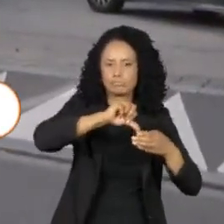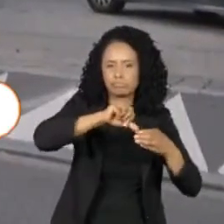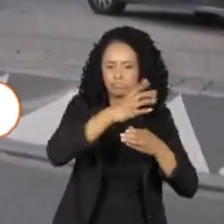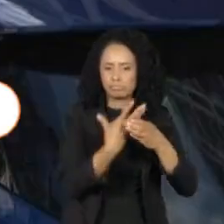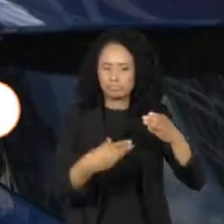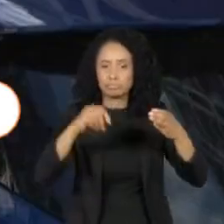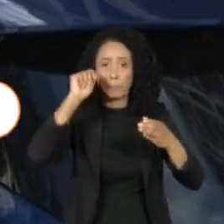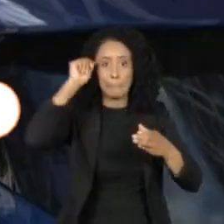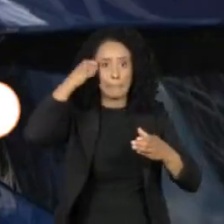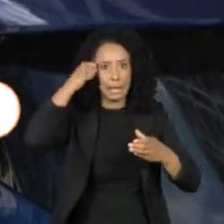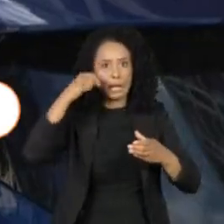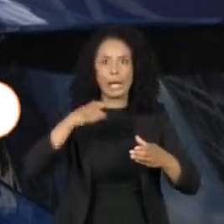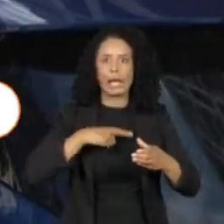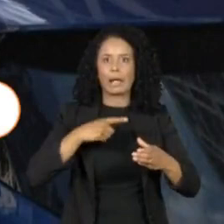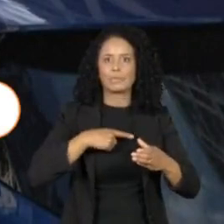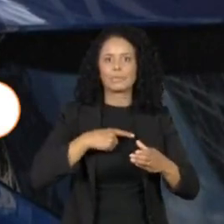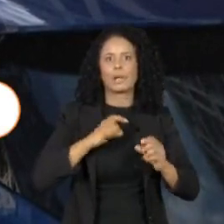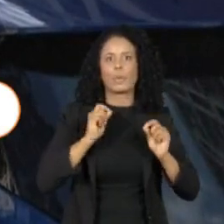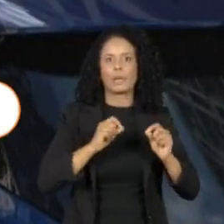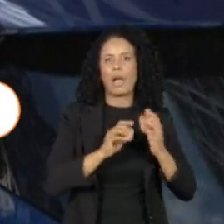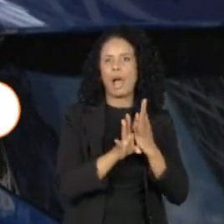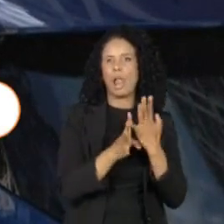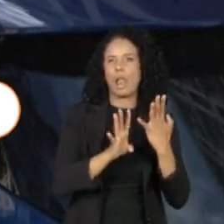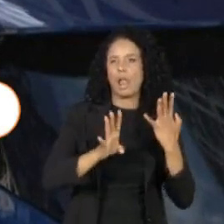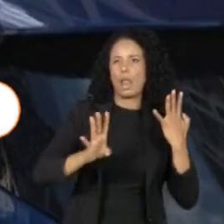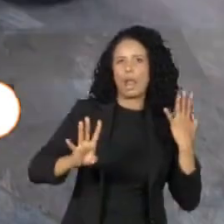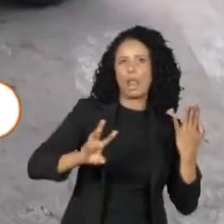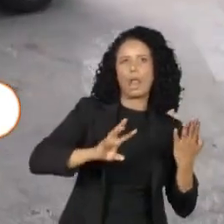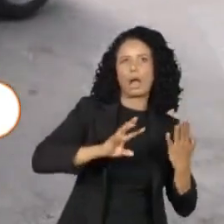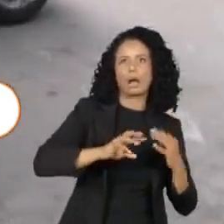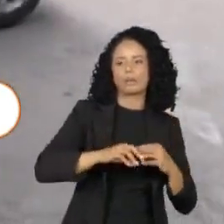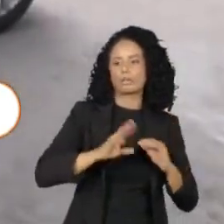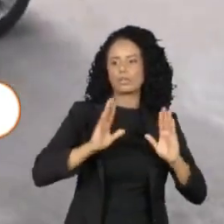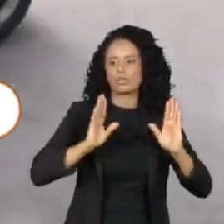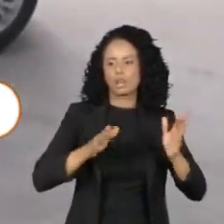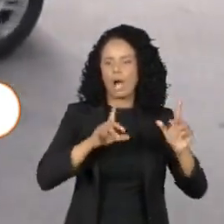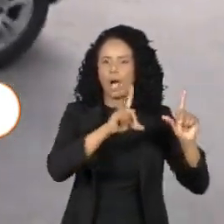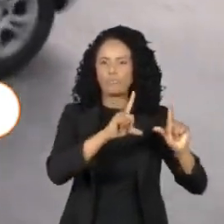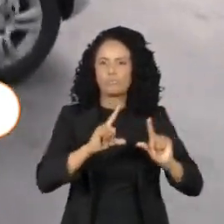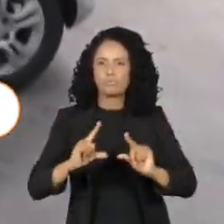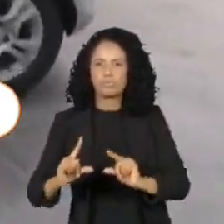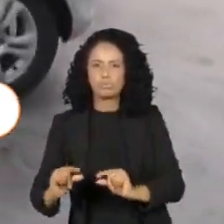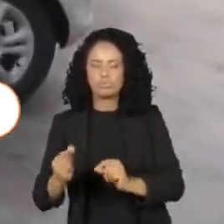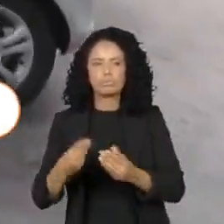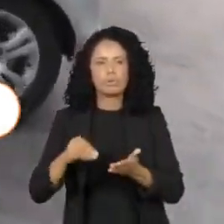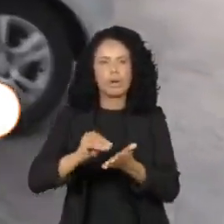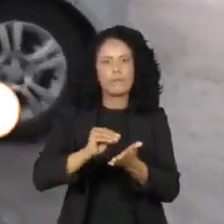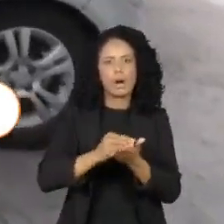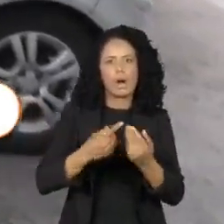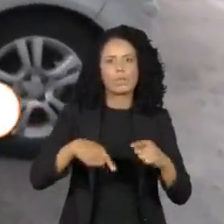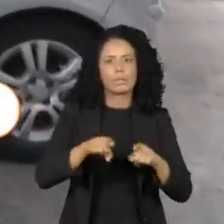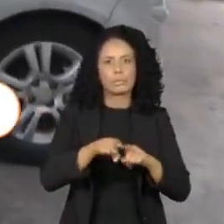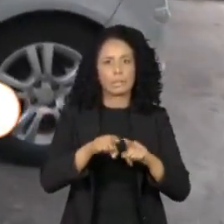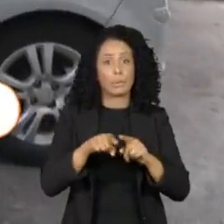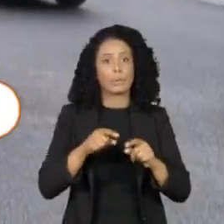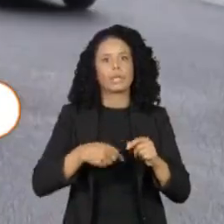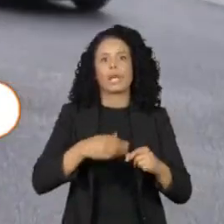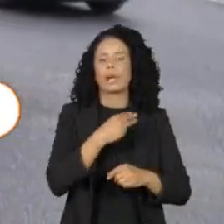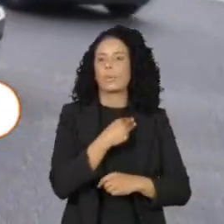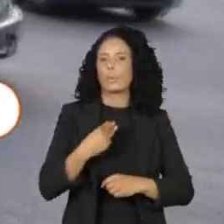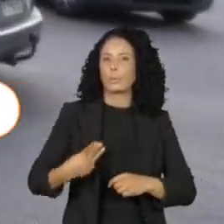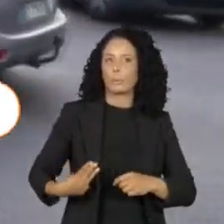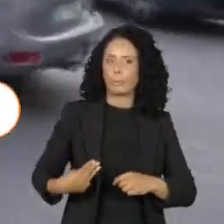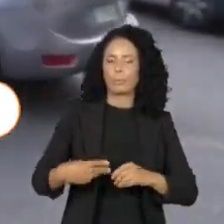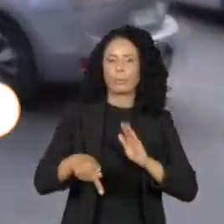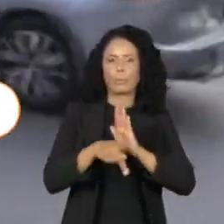de combustíveis do país com filas imensas e aumentou também a falta de derivados. O ministro das Finanças disse que a